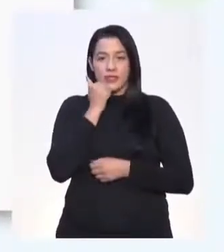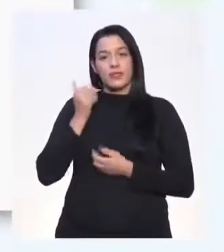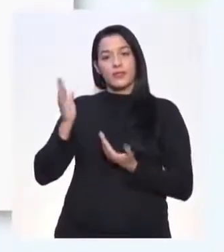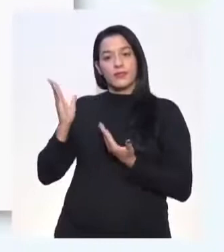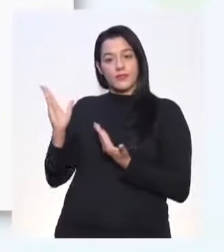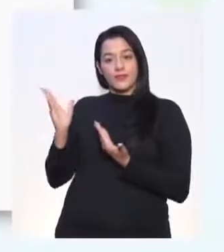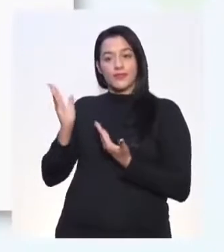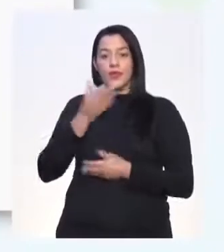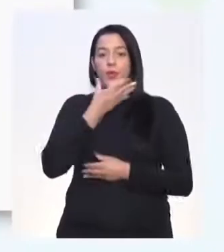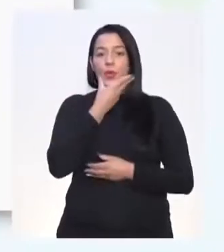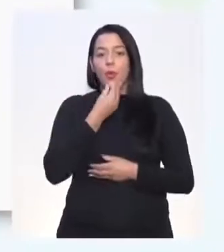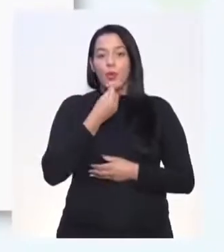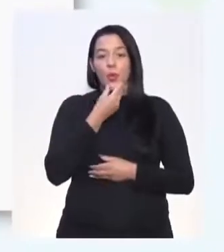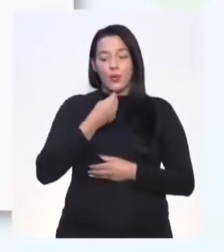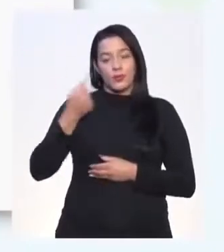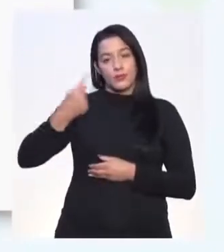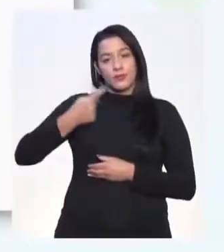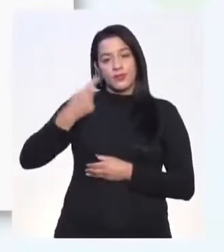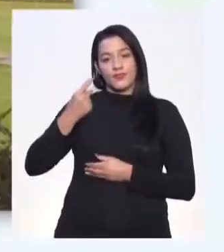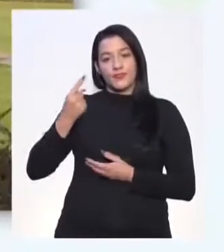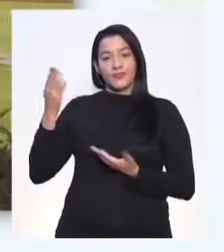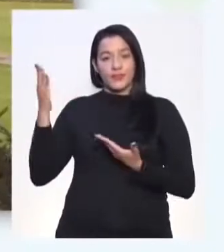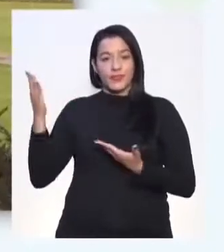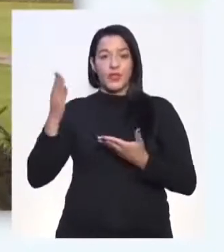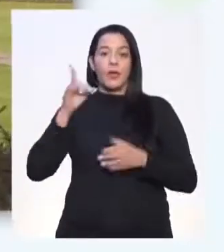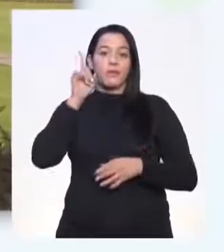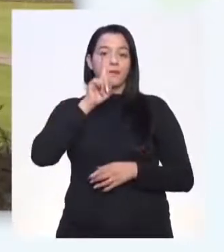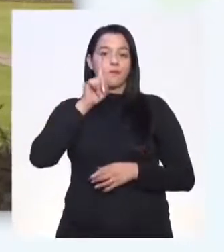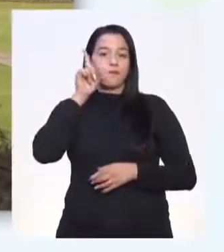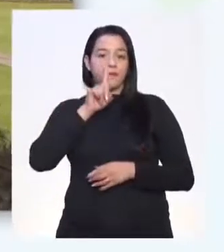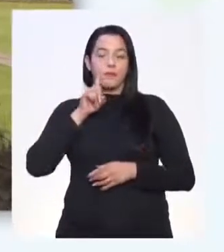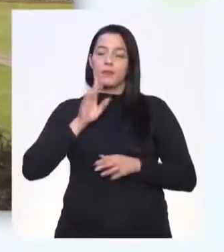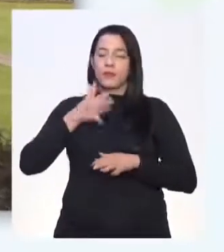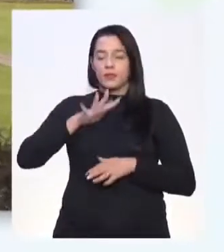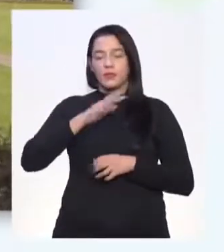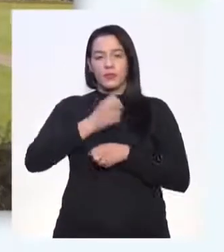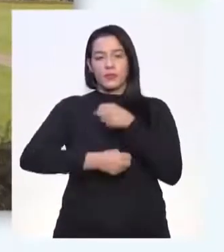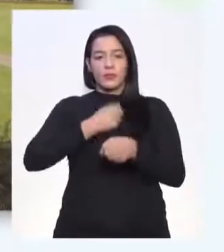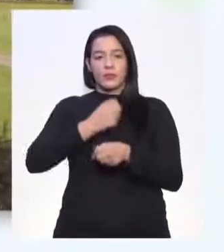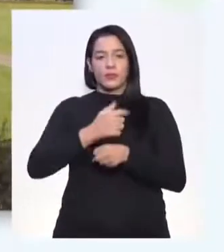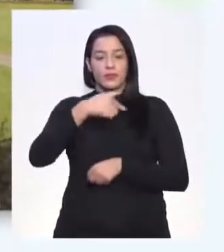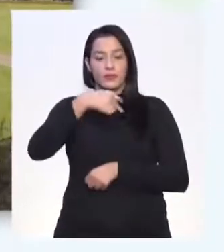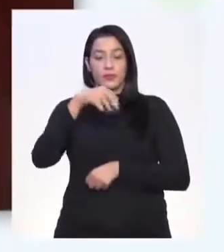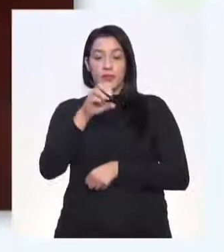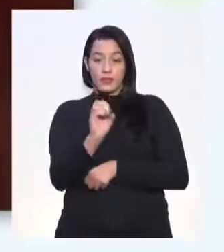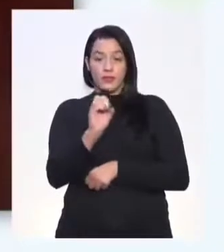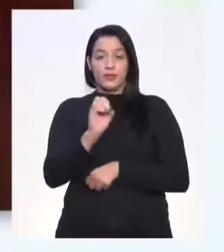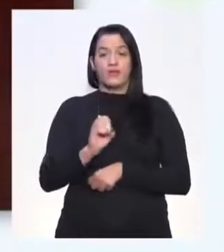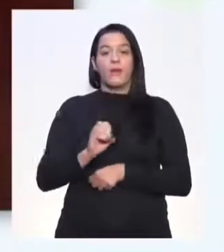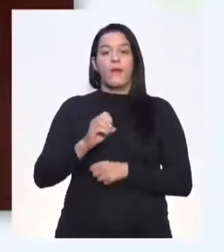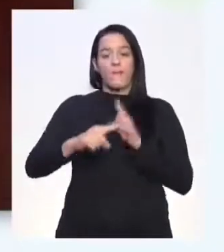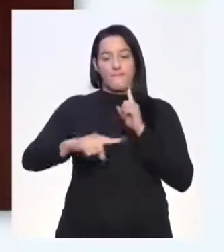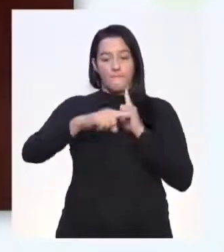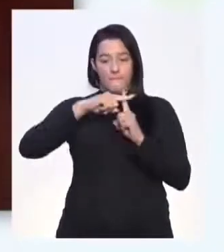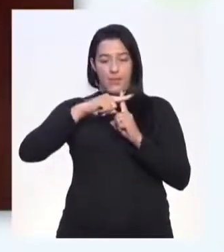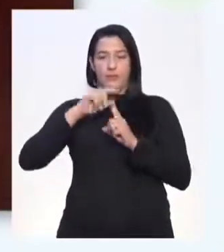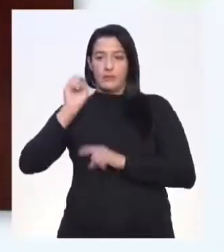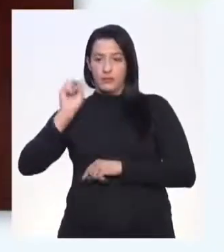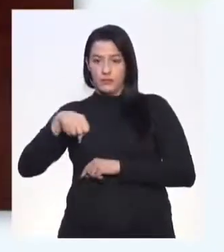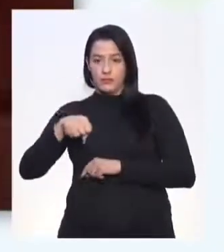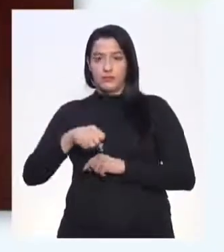Edward Shortlife na Universidade de Stanford nos anos 70. O MySim era capaz de